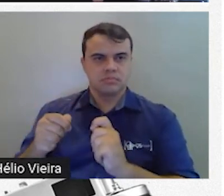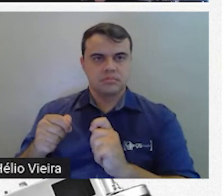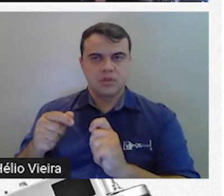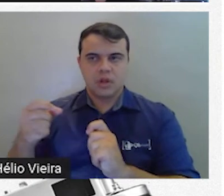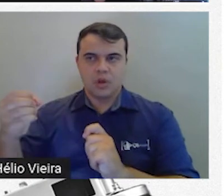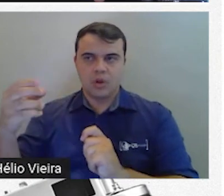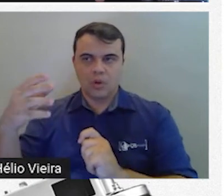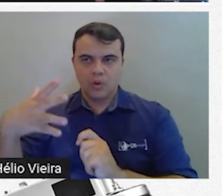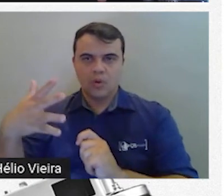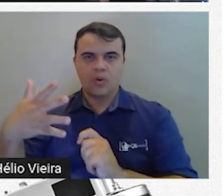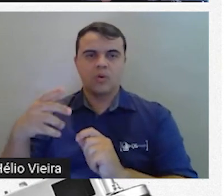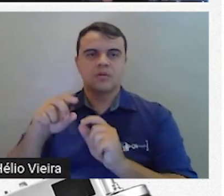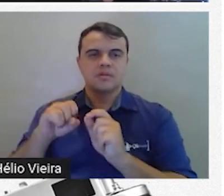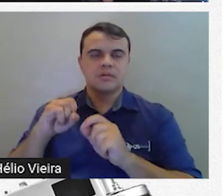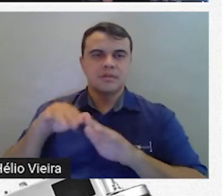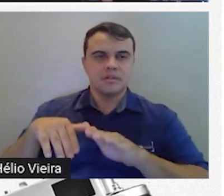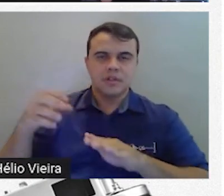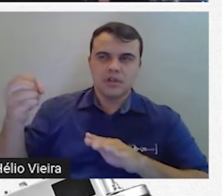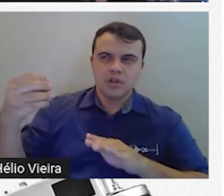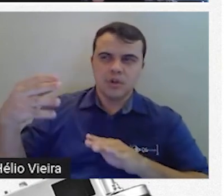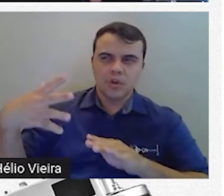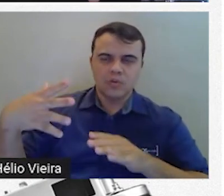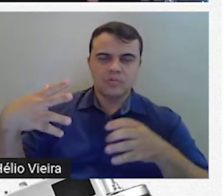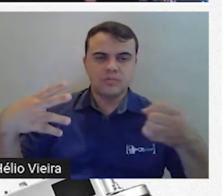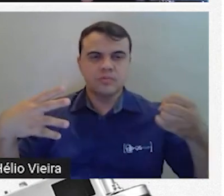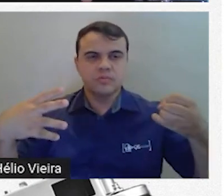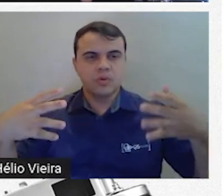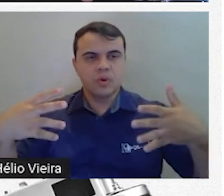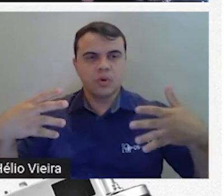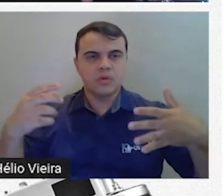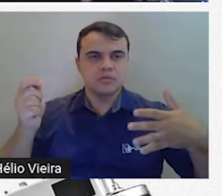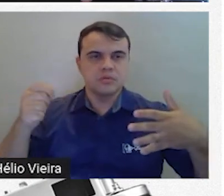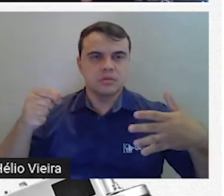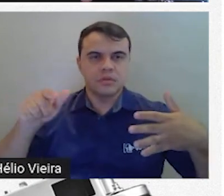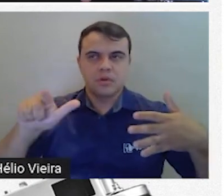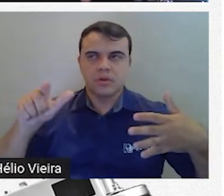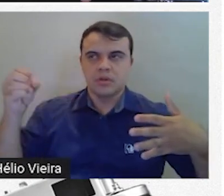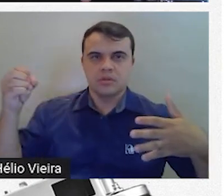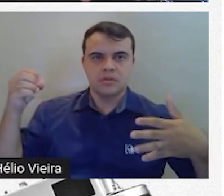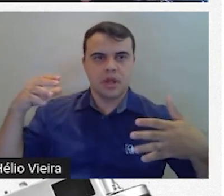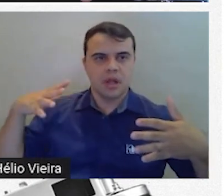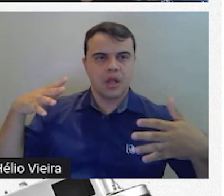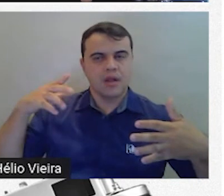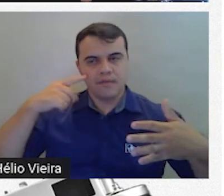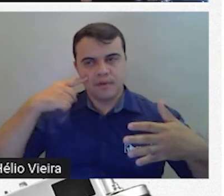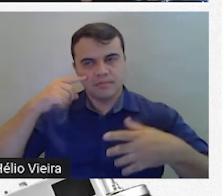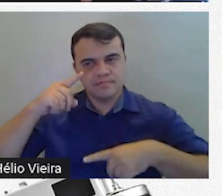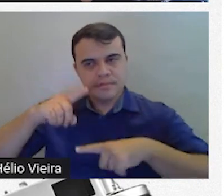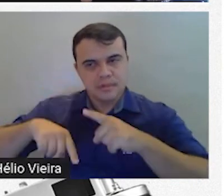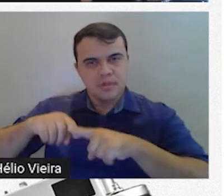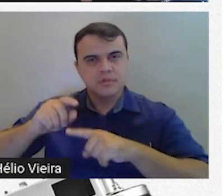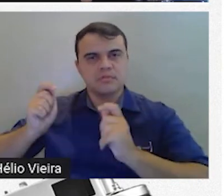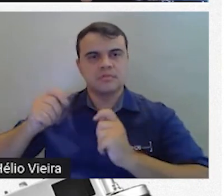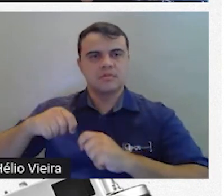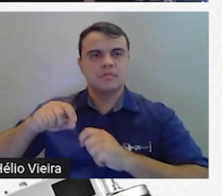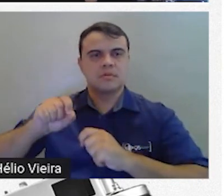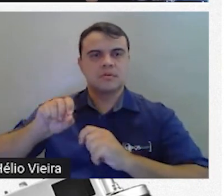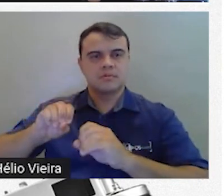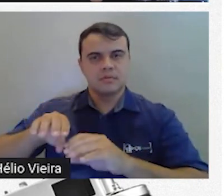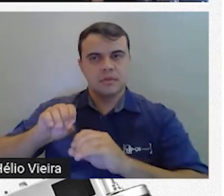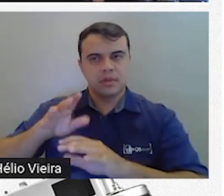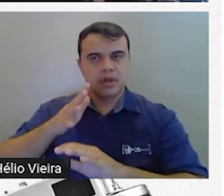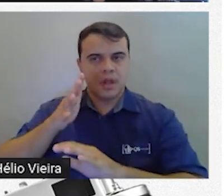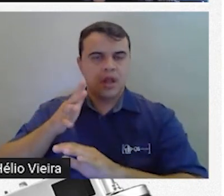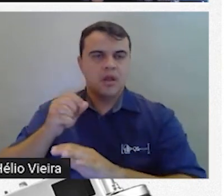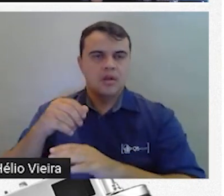luz, né? Se às vezes uma luz interessante que entra numa janela da sala. Então, são elementos que podem ser